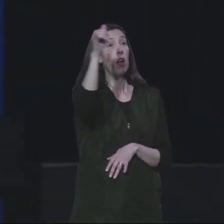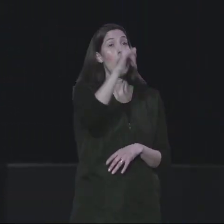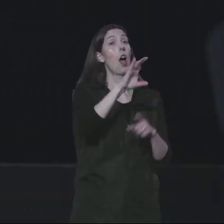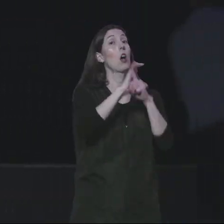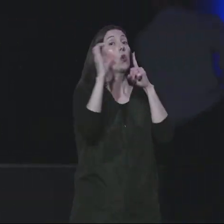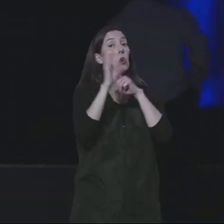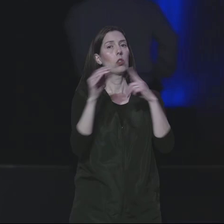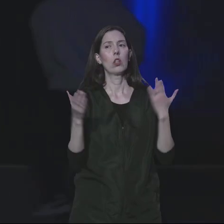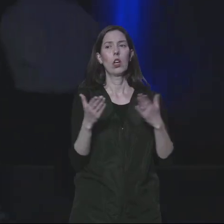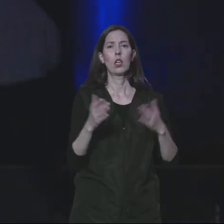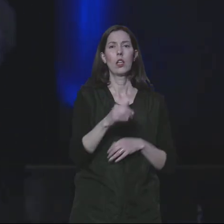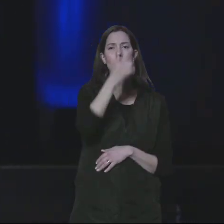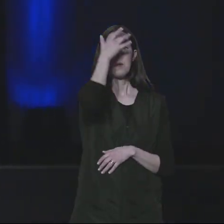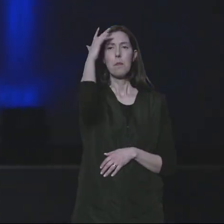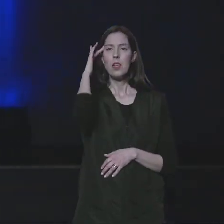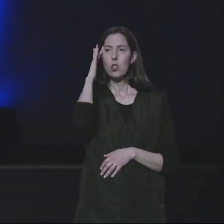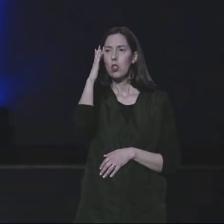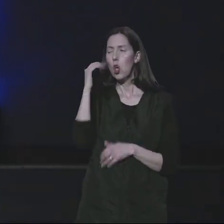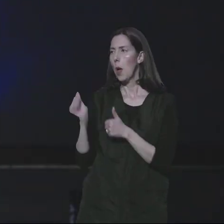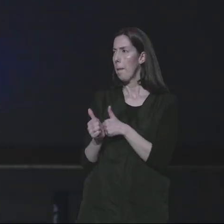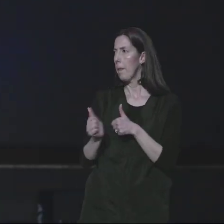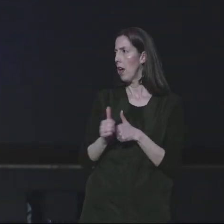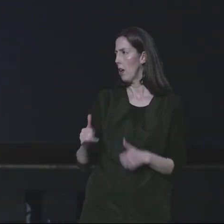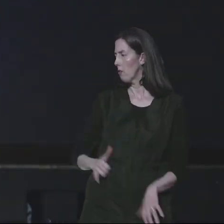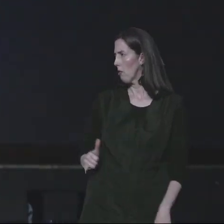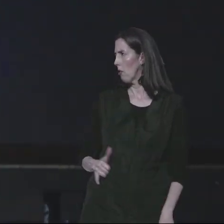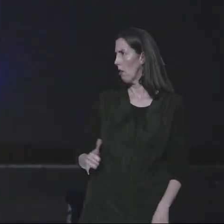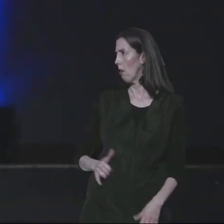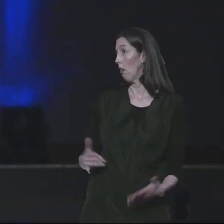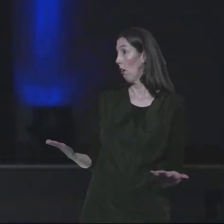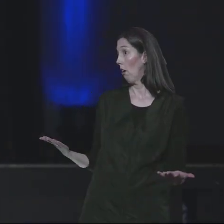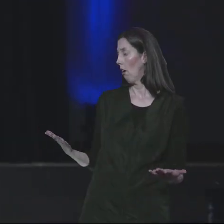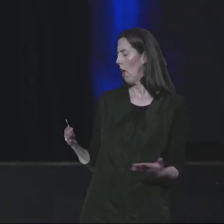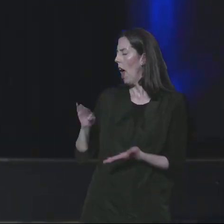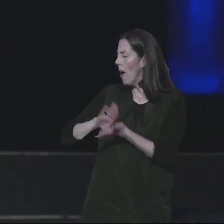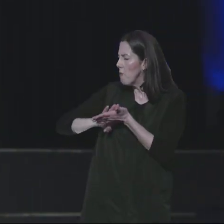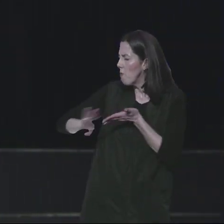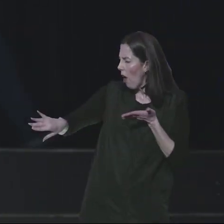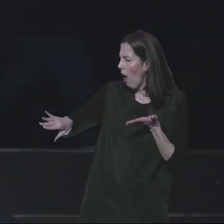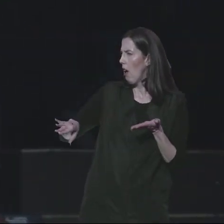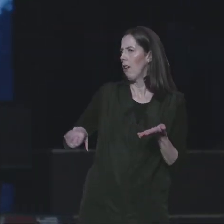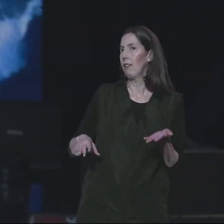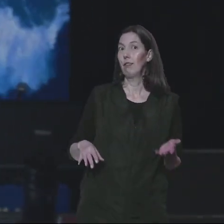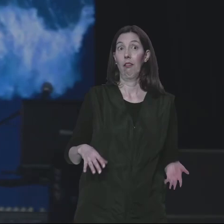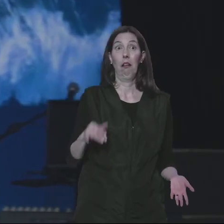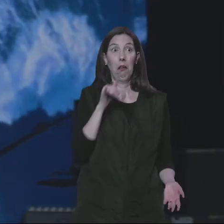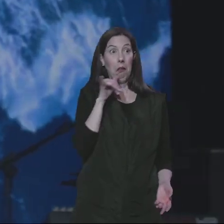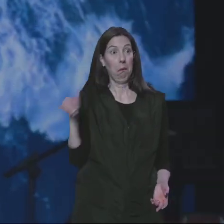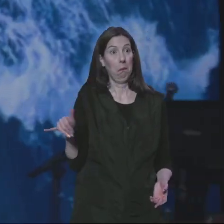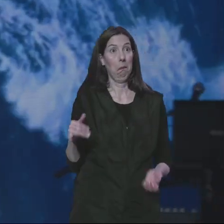alguém no celular, do seu lado, fala: sai do celular, rapá. Meu Deus,